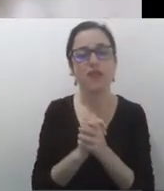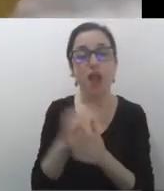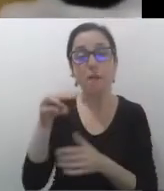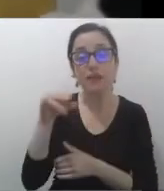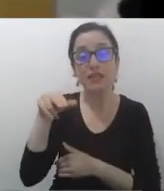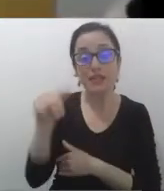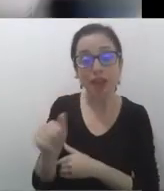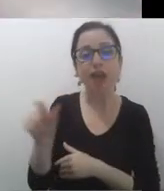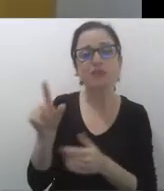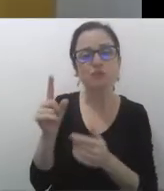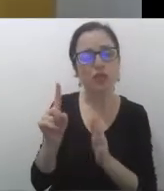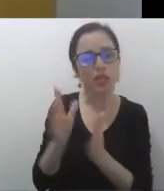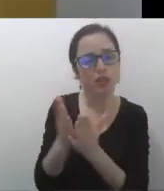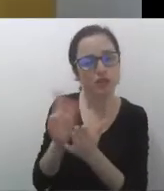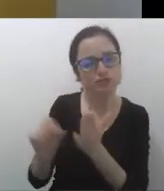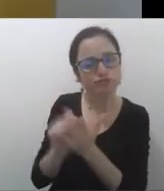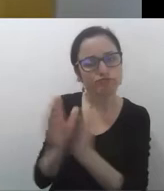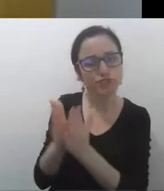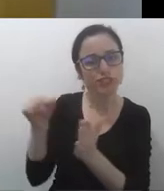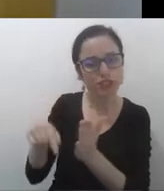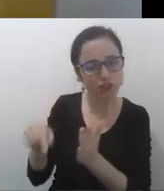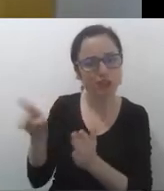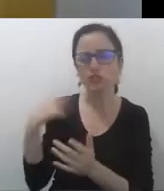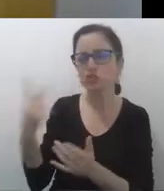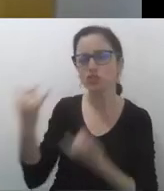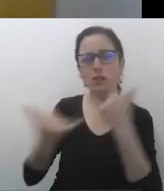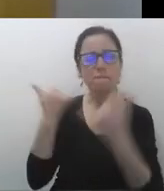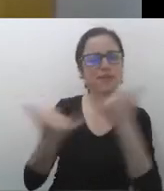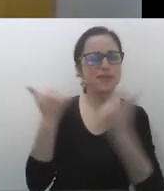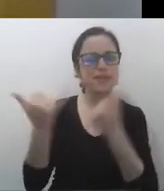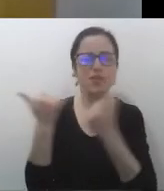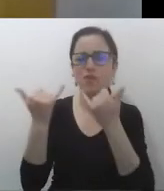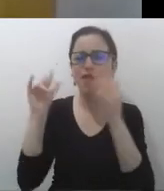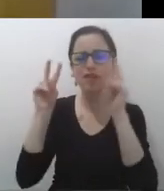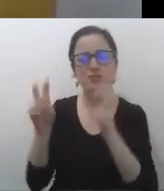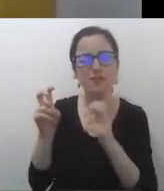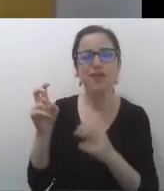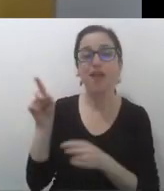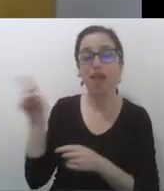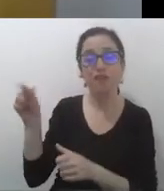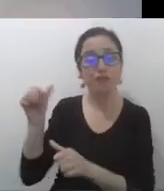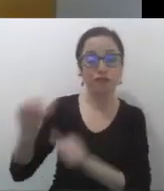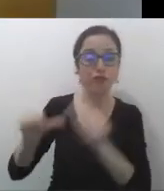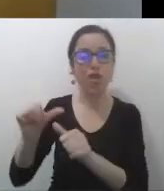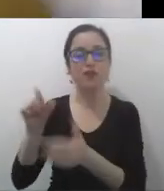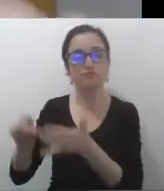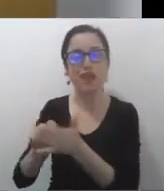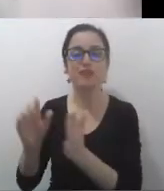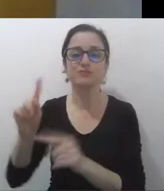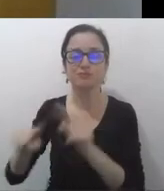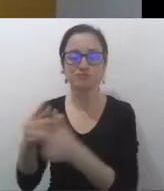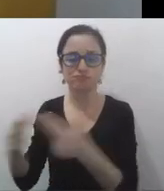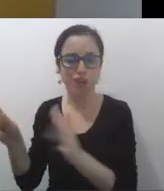um, né, a Nina Warchavchik, que é uma das autoras do livro, a gente já brincou muito a respeito, né? Então, a Nina